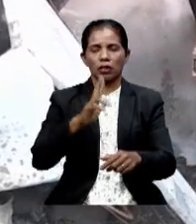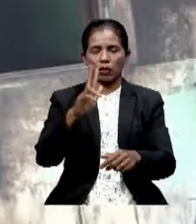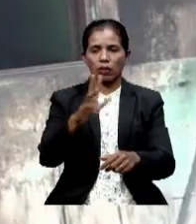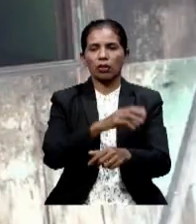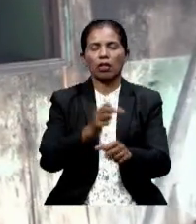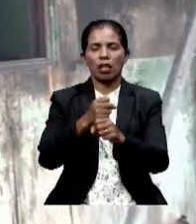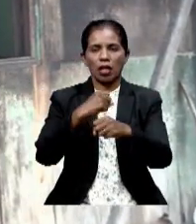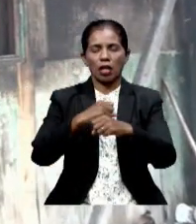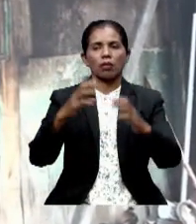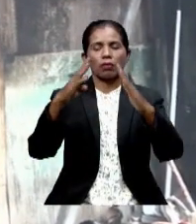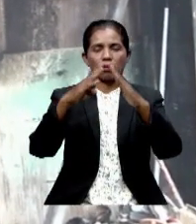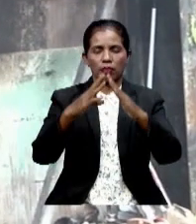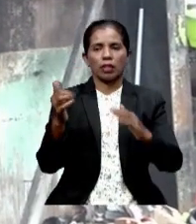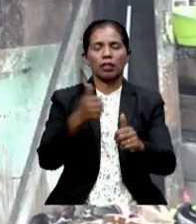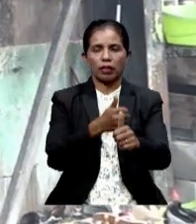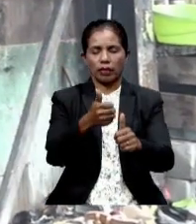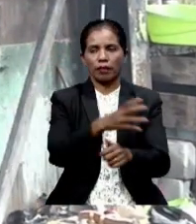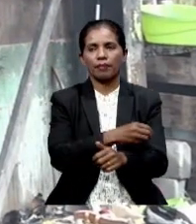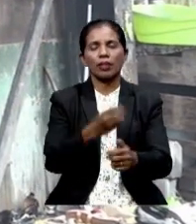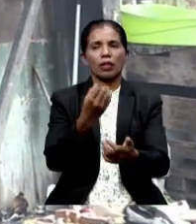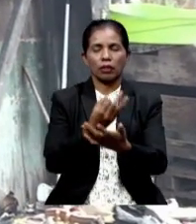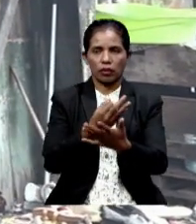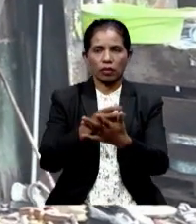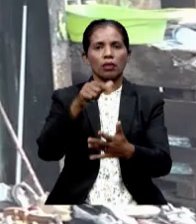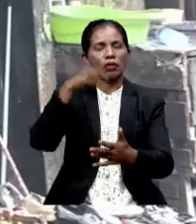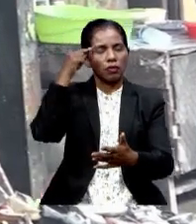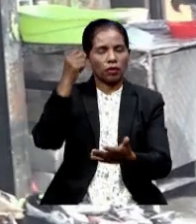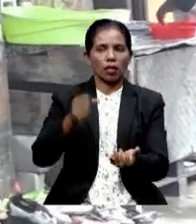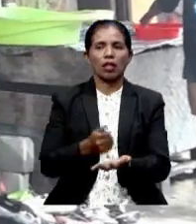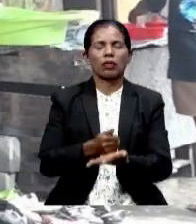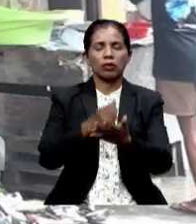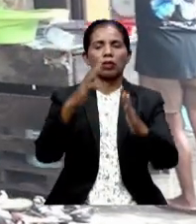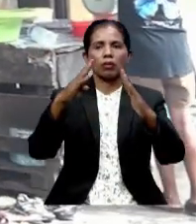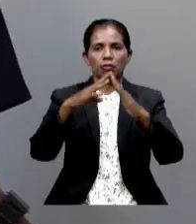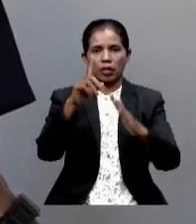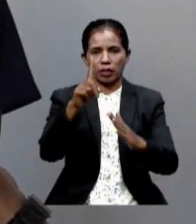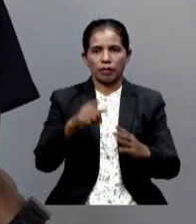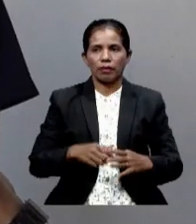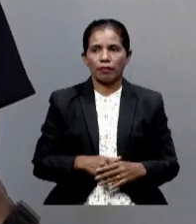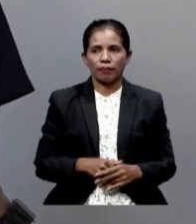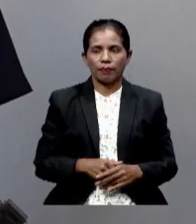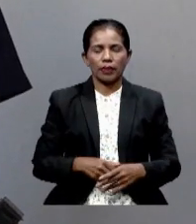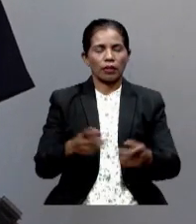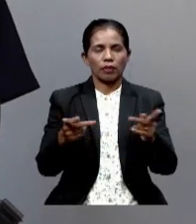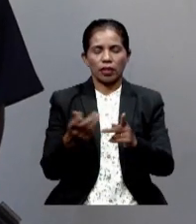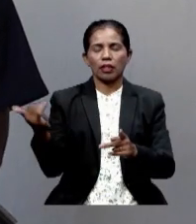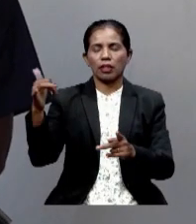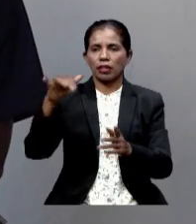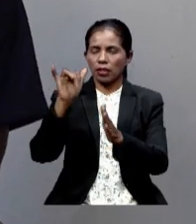construir Sira Neuma. Notir estimação, orçamento nebe Governo apoio para uma idanian. A fato em Sira Hela,